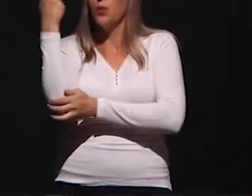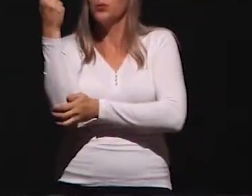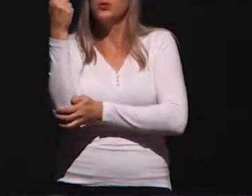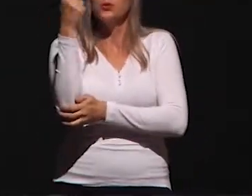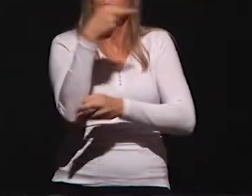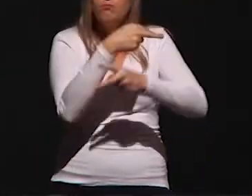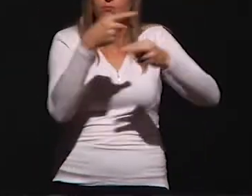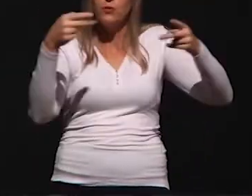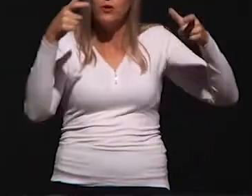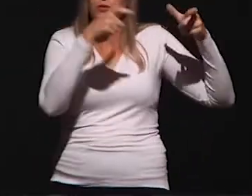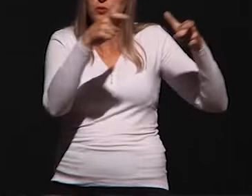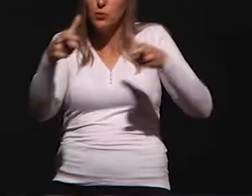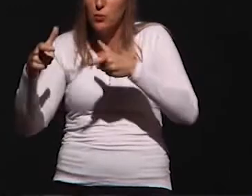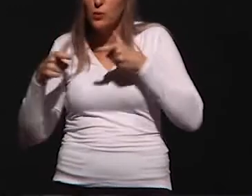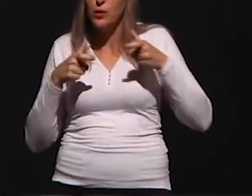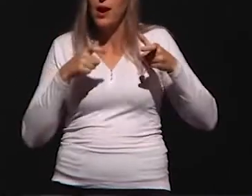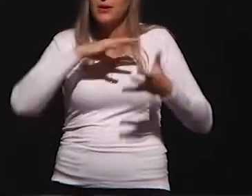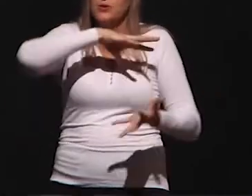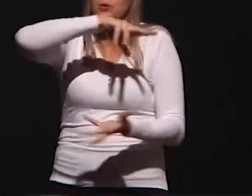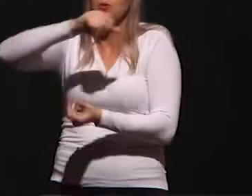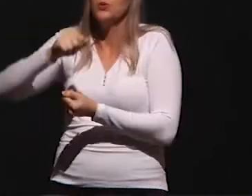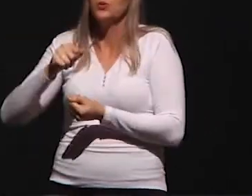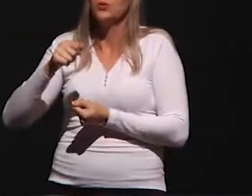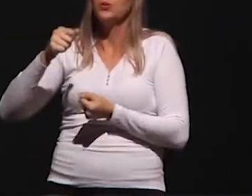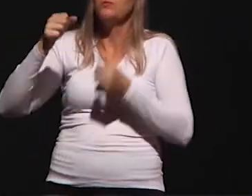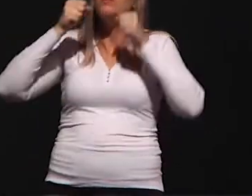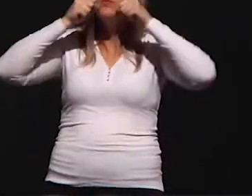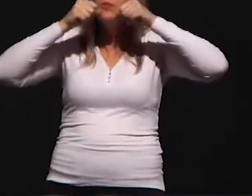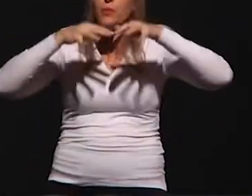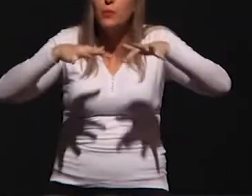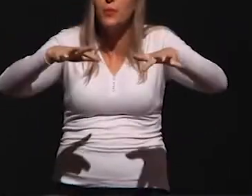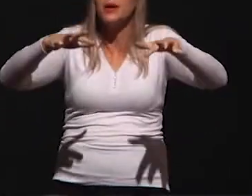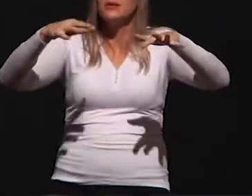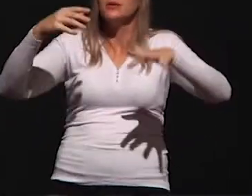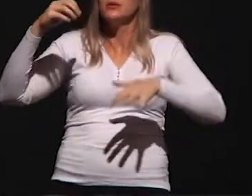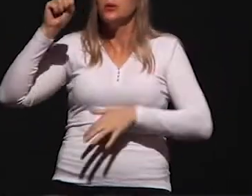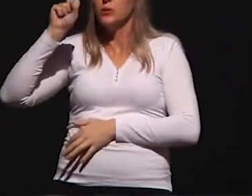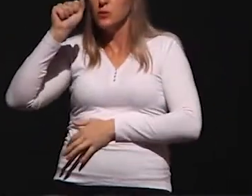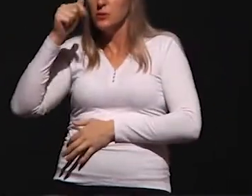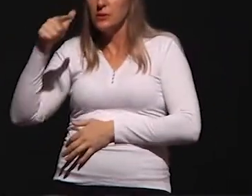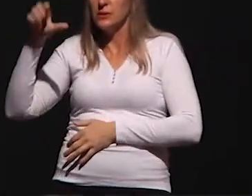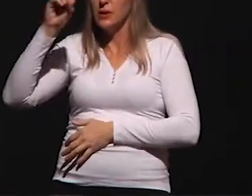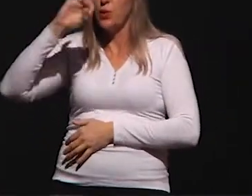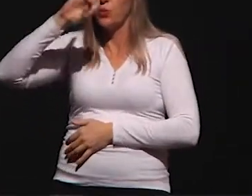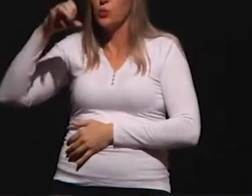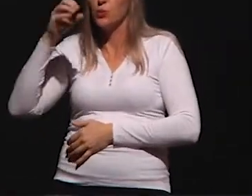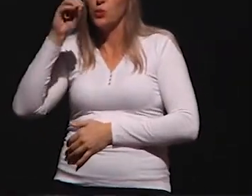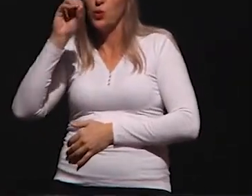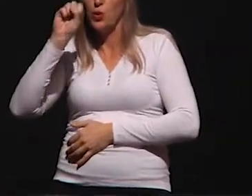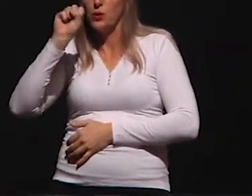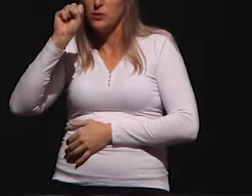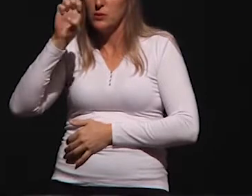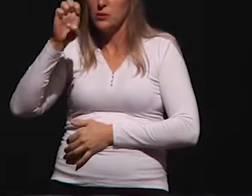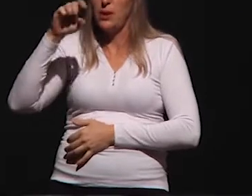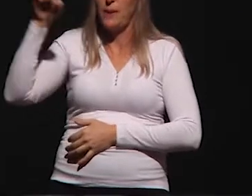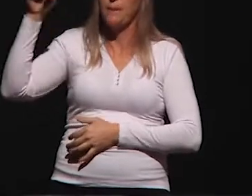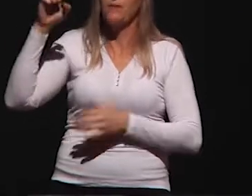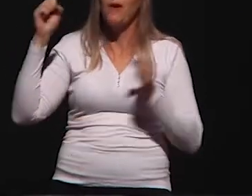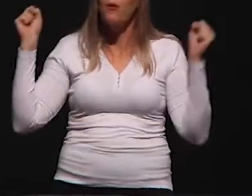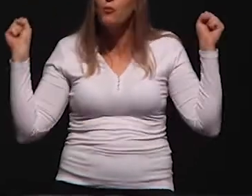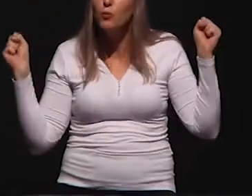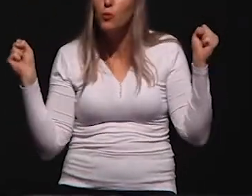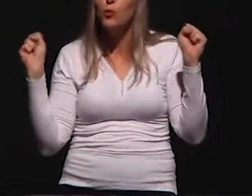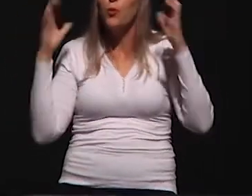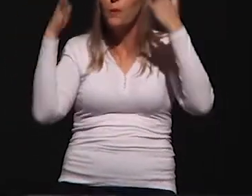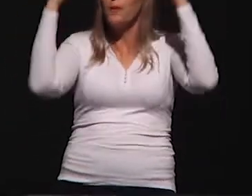que, sob a bênção do padroeiro São José, há de comemorar muitos aniversários marcados pelo